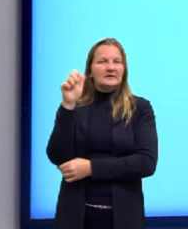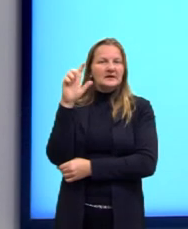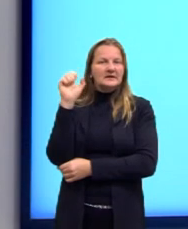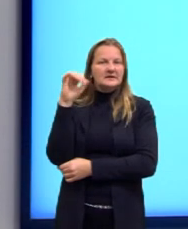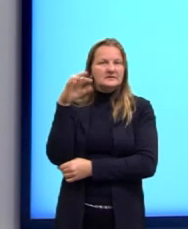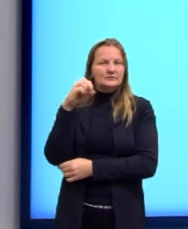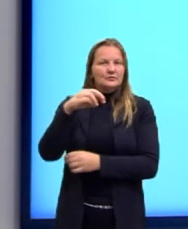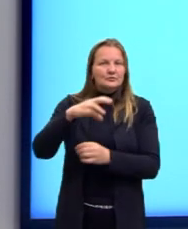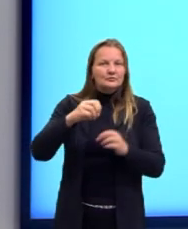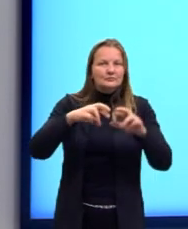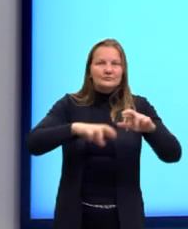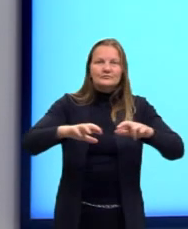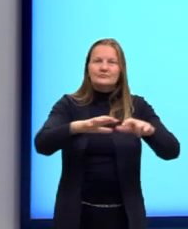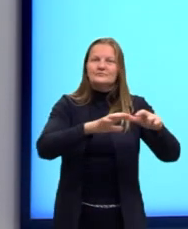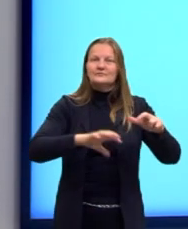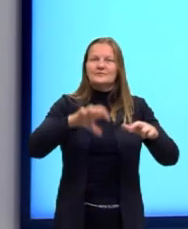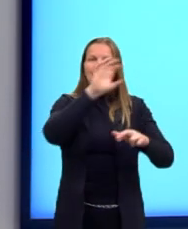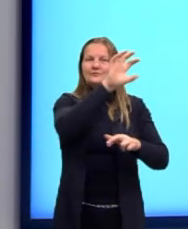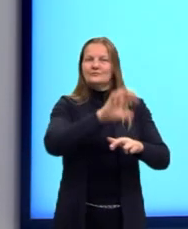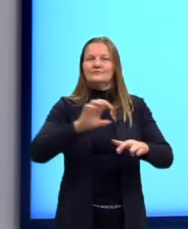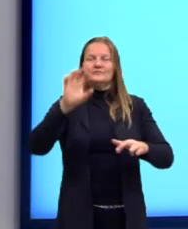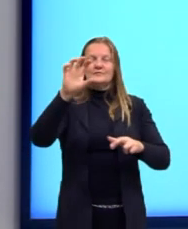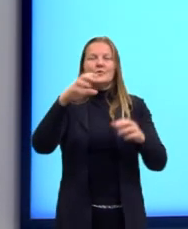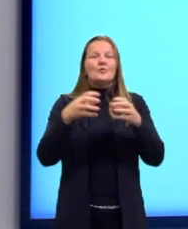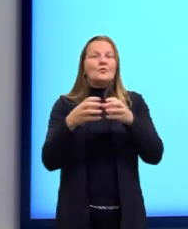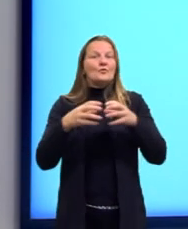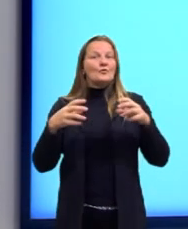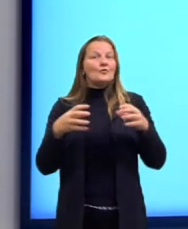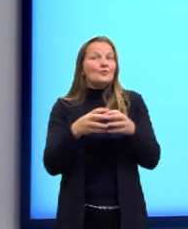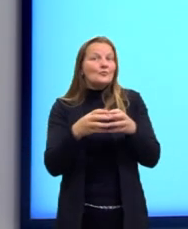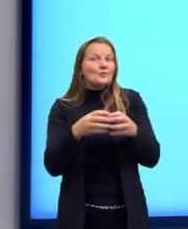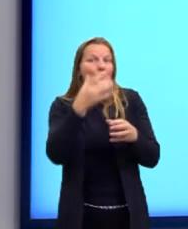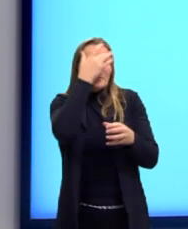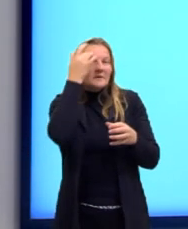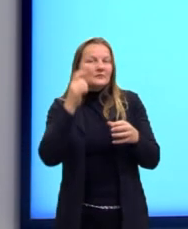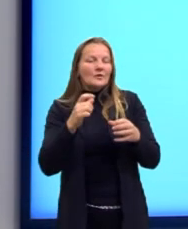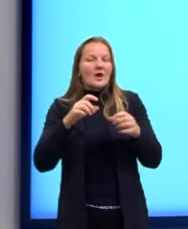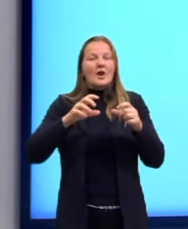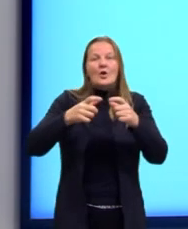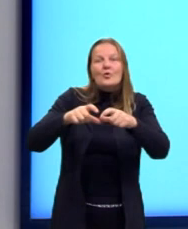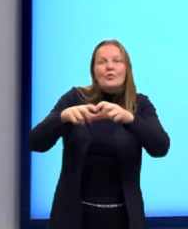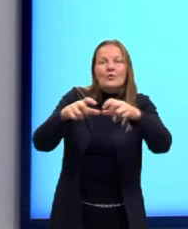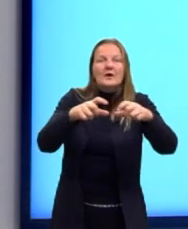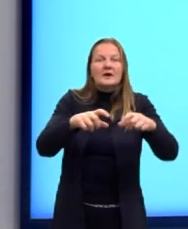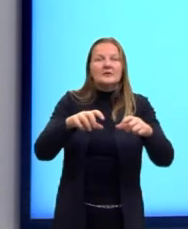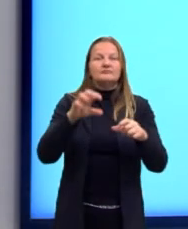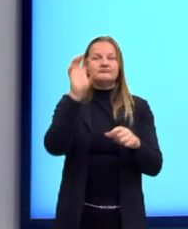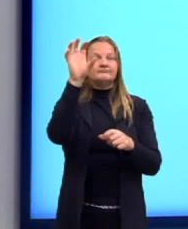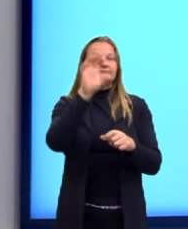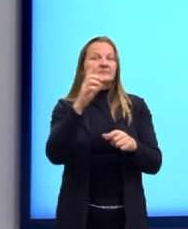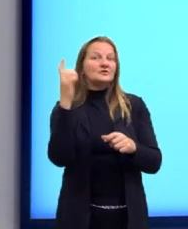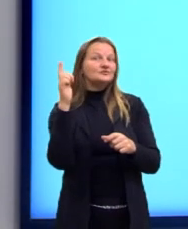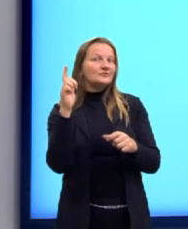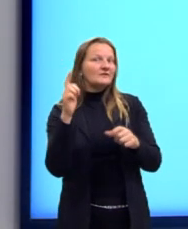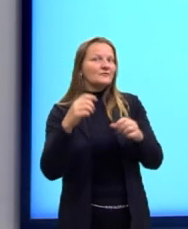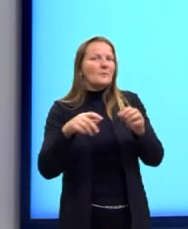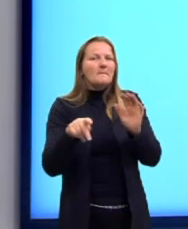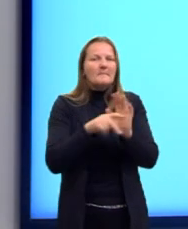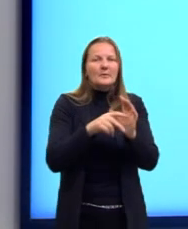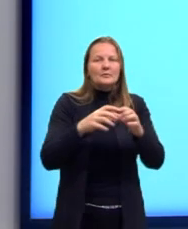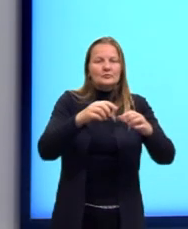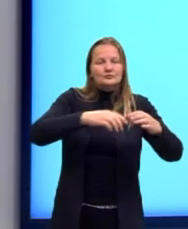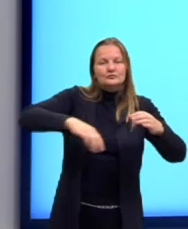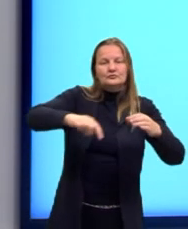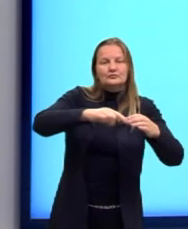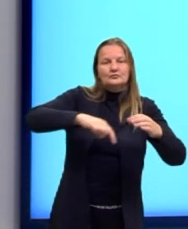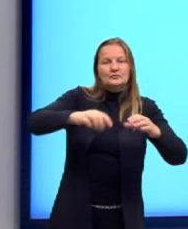particular de elementos linguísticos em uma localização geográfica delimitada ou seja em um